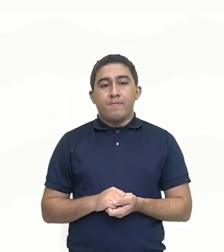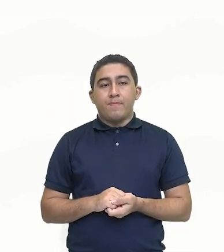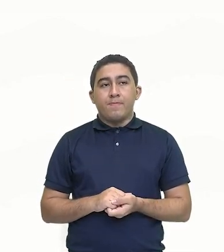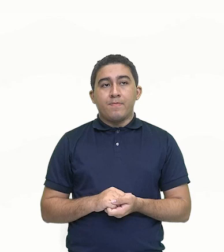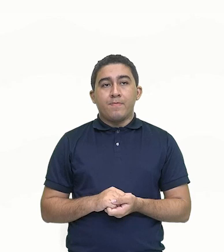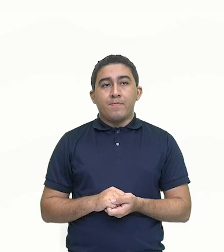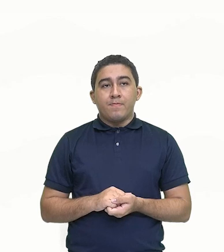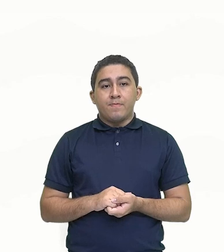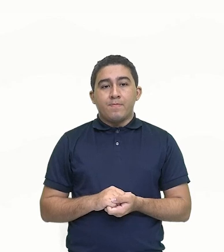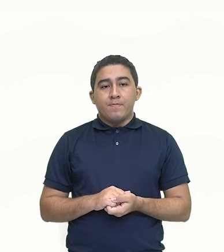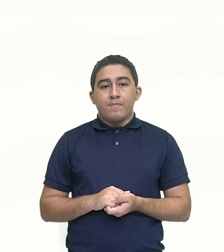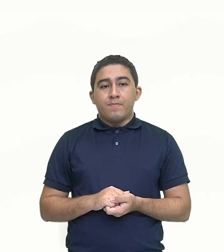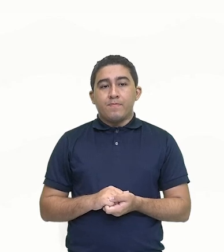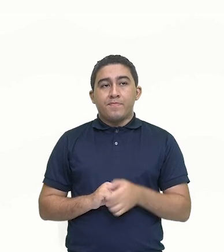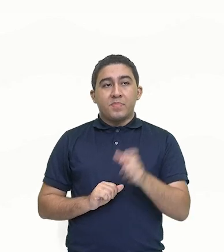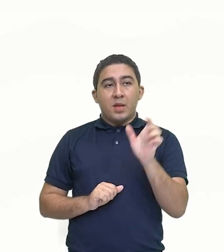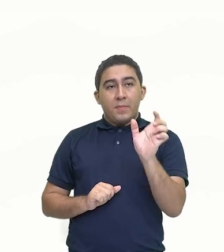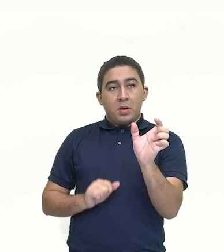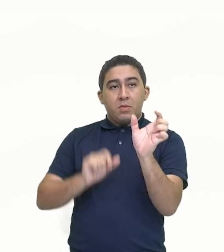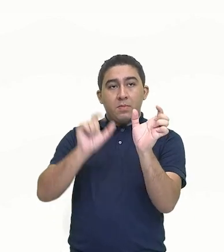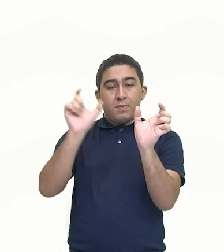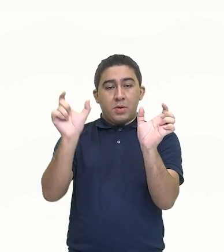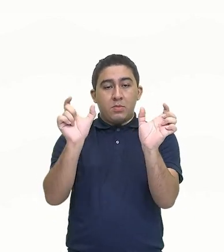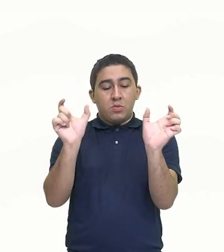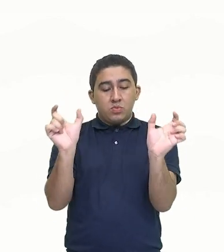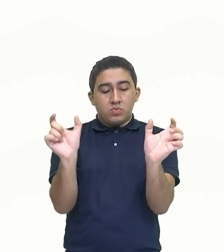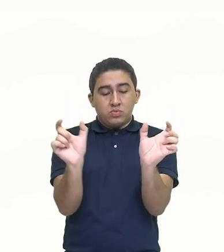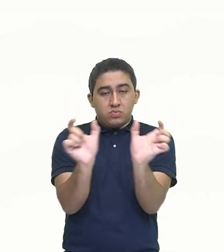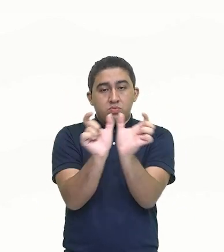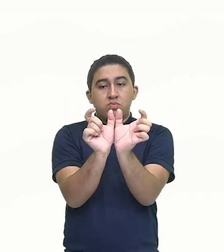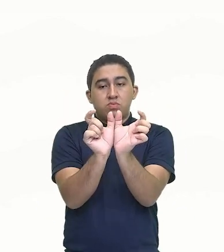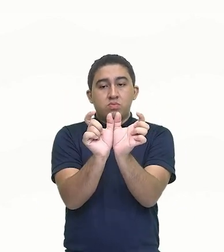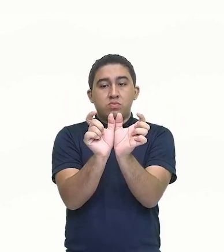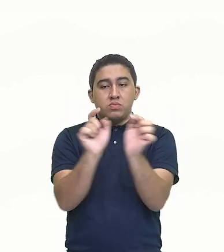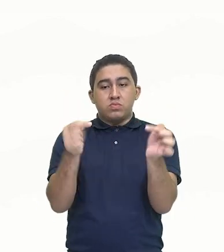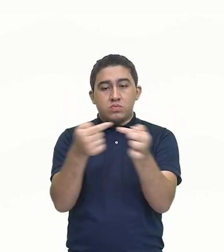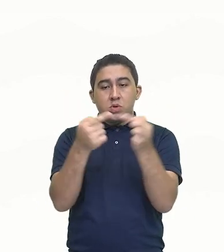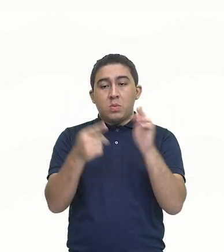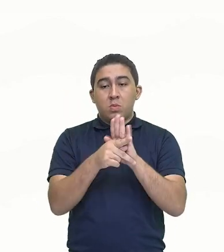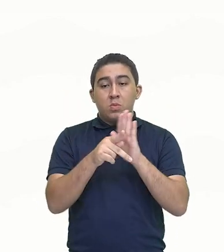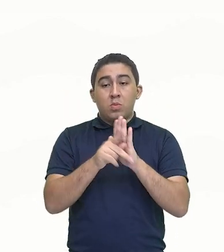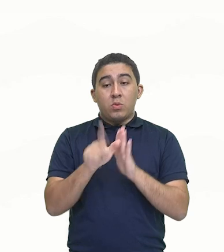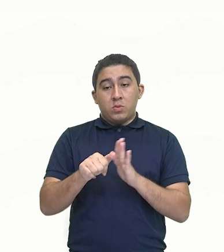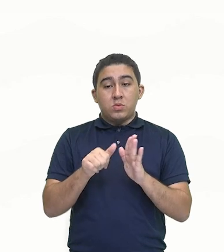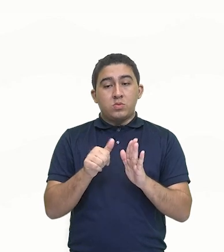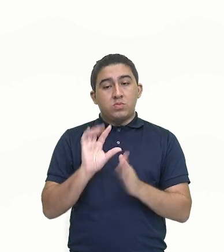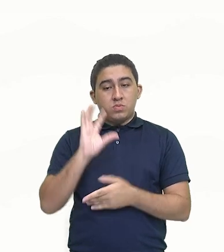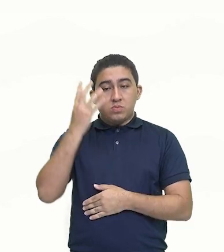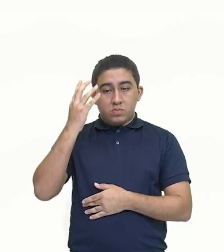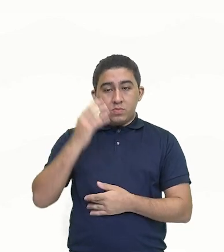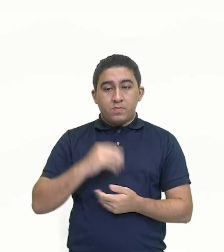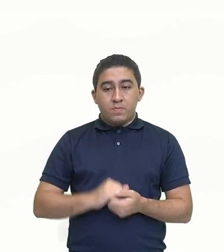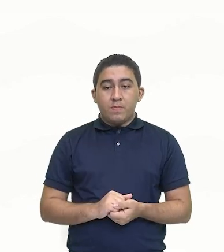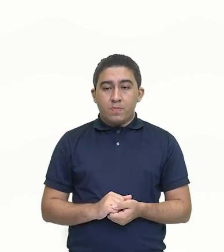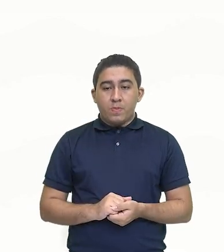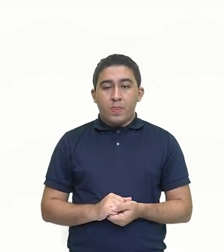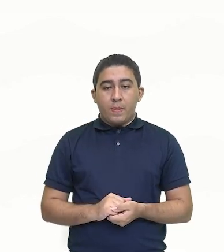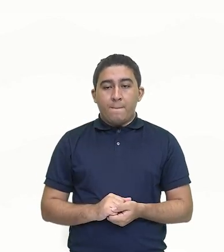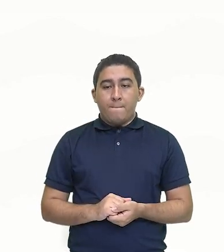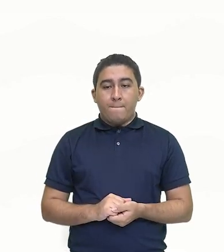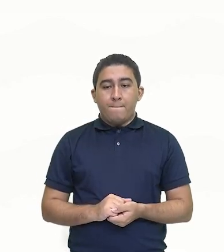juntando aí para formar o significado do processo em si metabólico. Ou seja, quebra